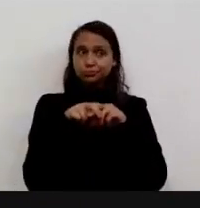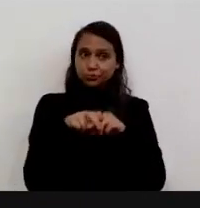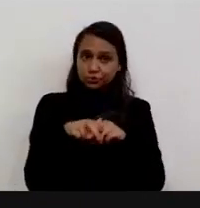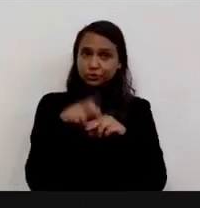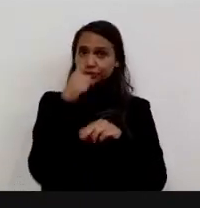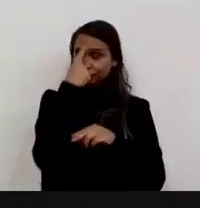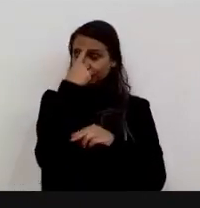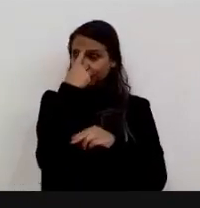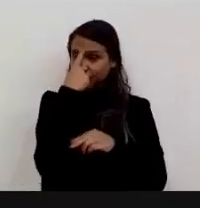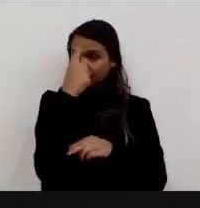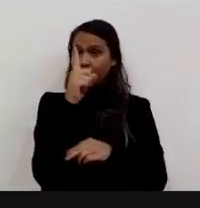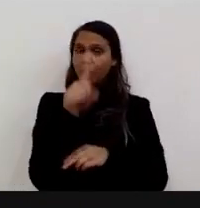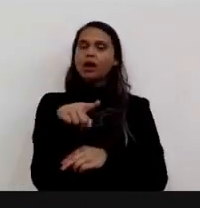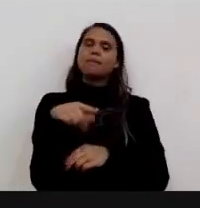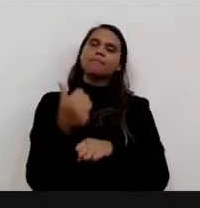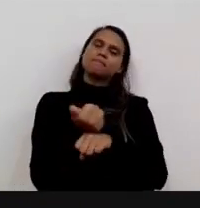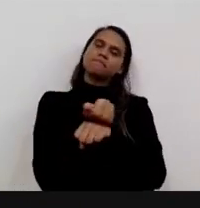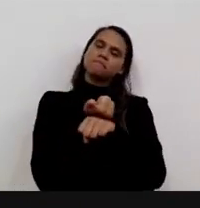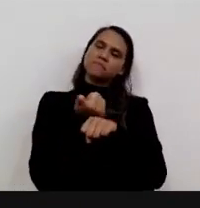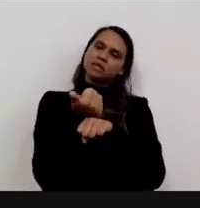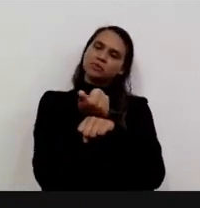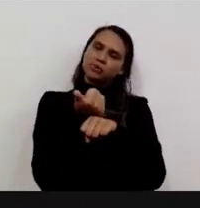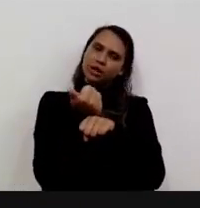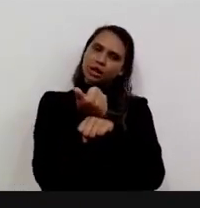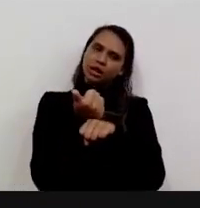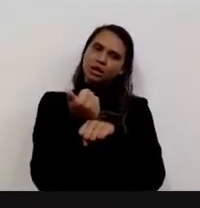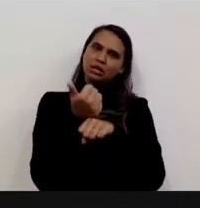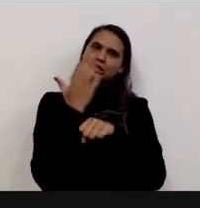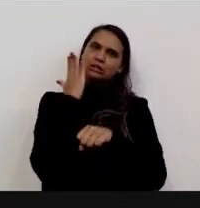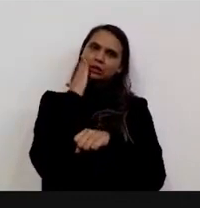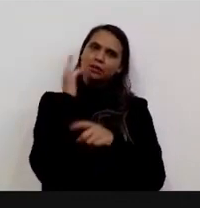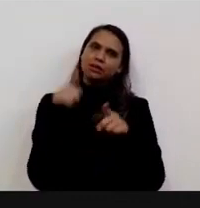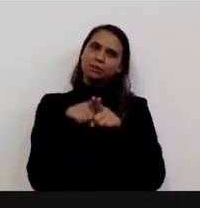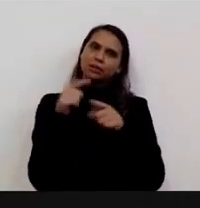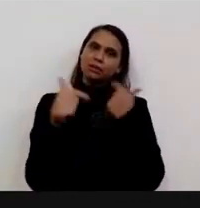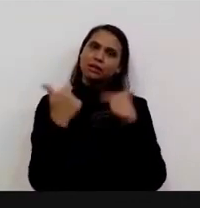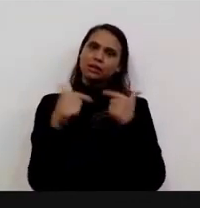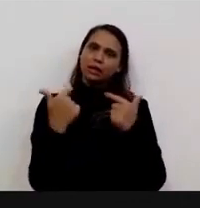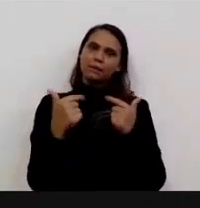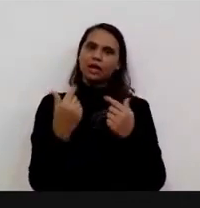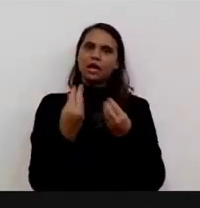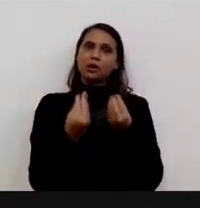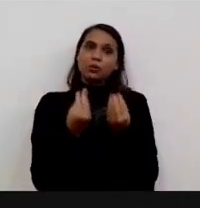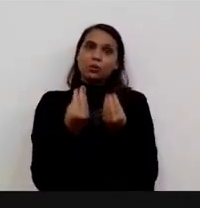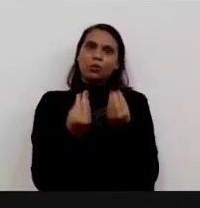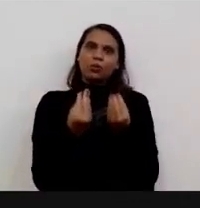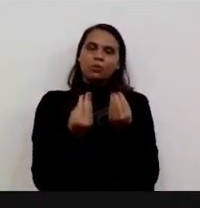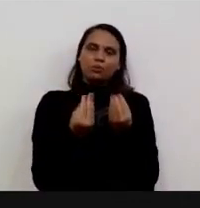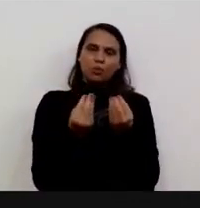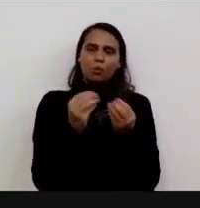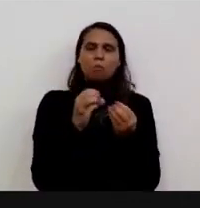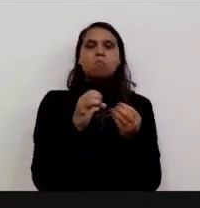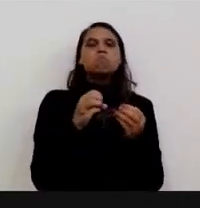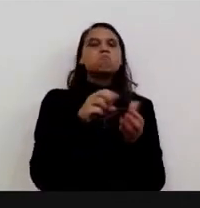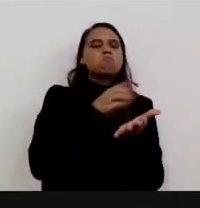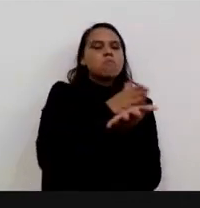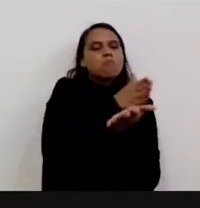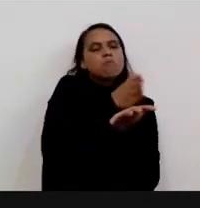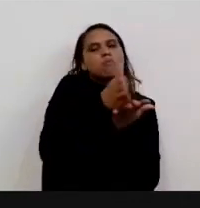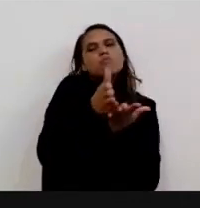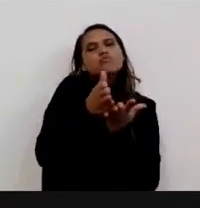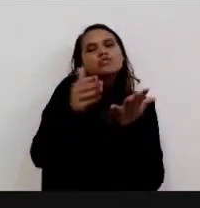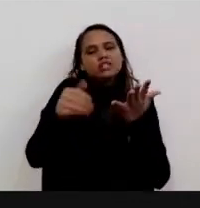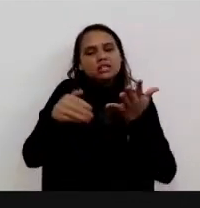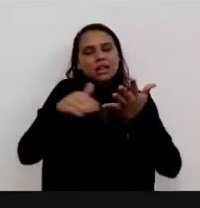Então, a ideia é melhorar, né, essa variável e também, como eu falei, trabalhar com modelos multinível, né, porque você tem o nível